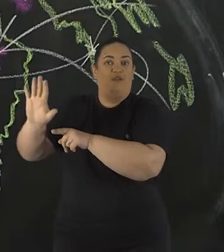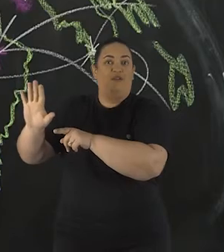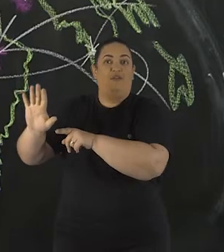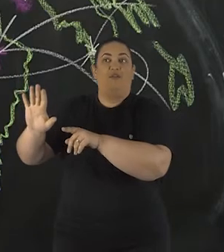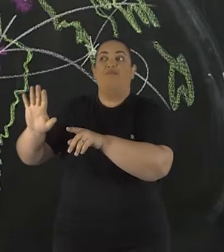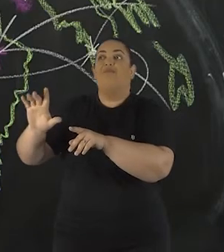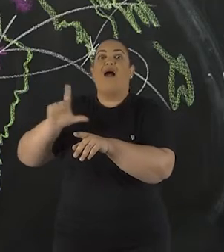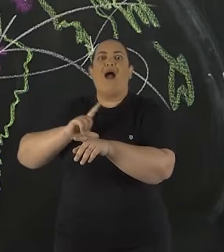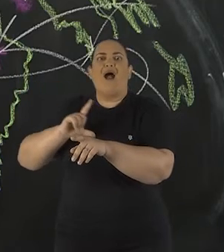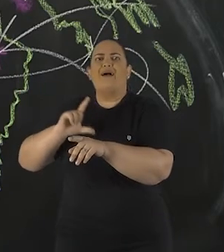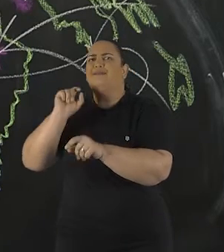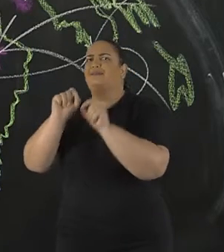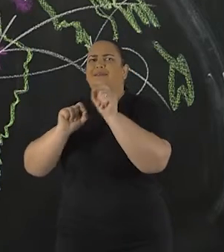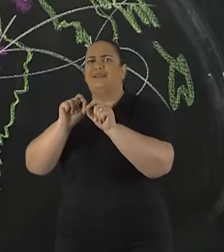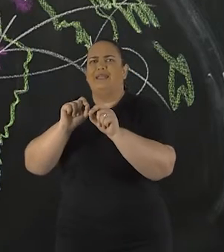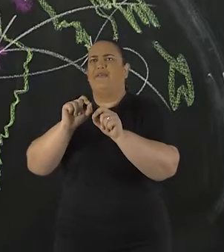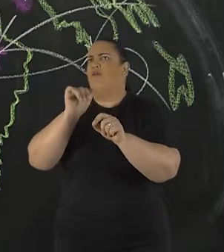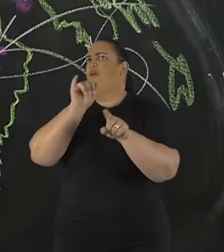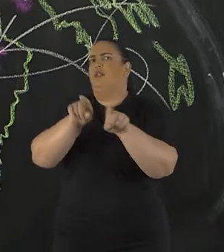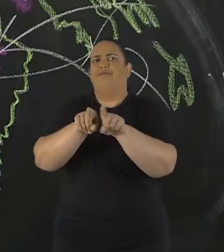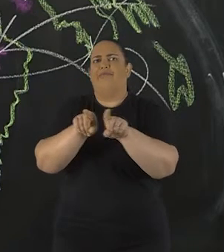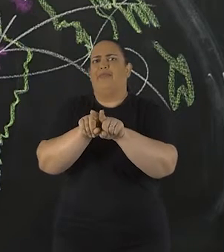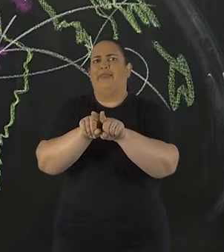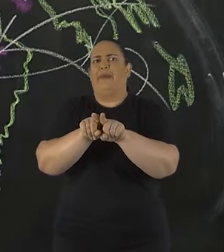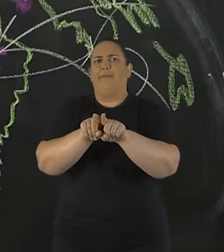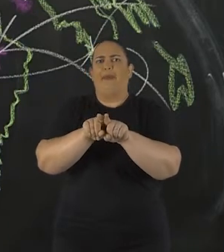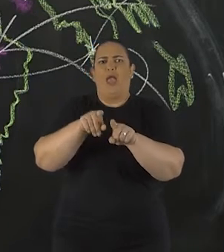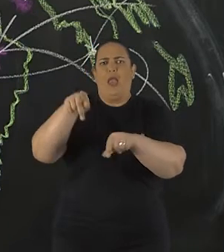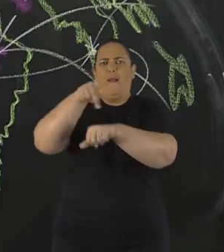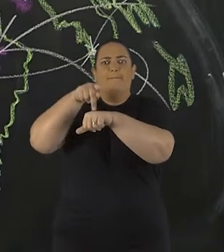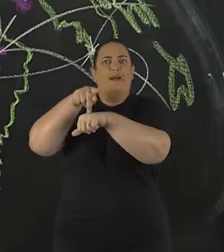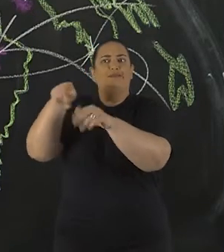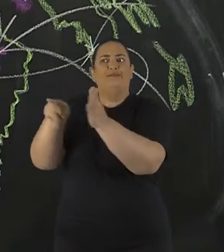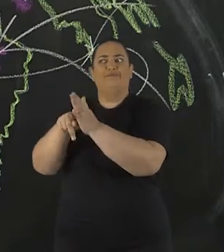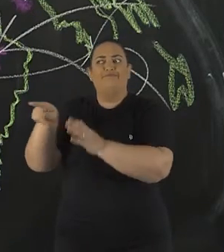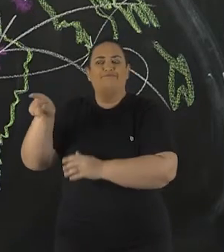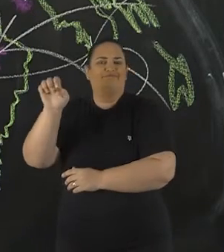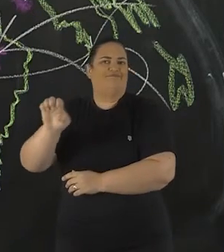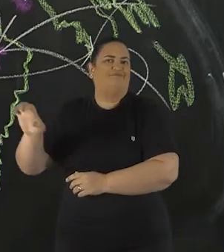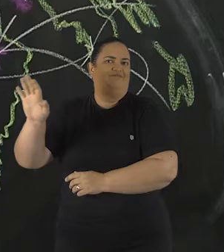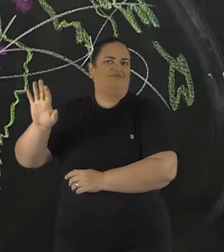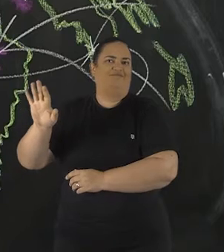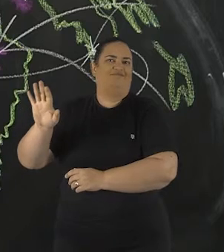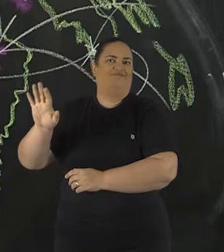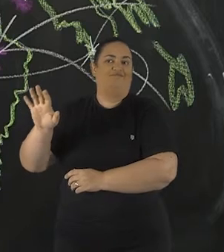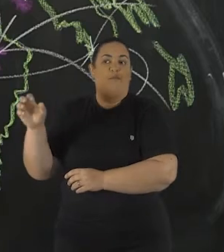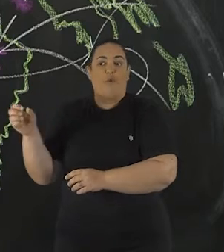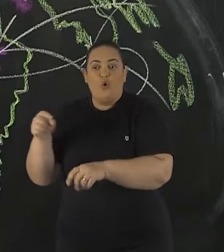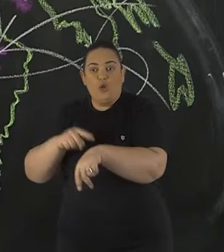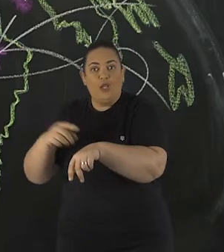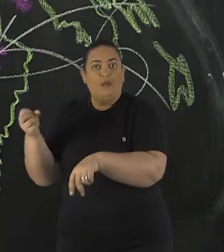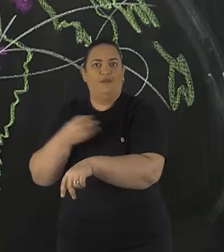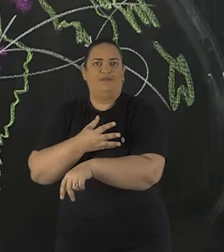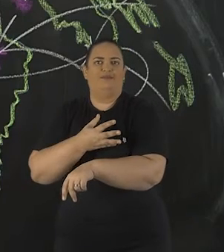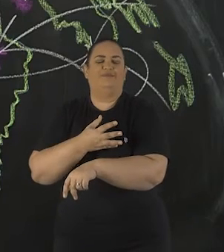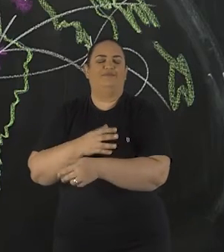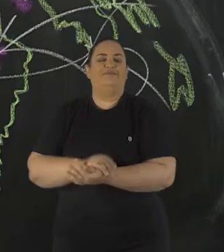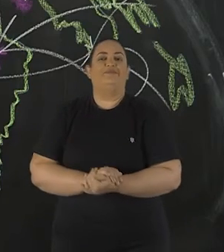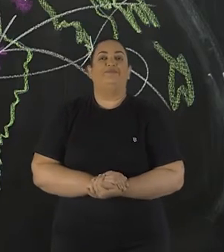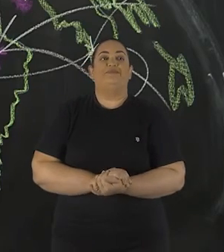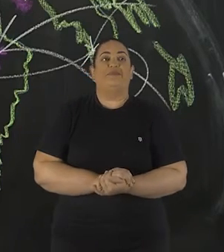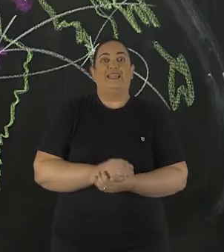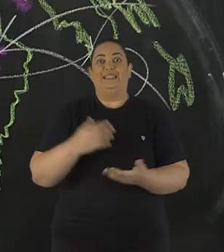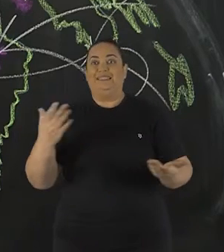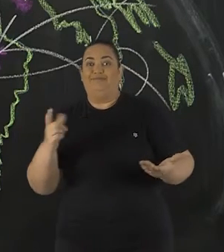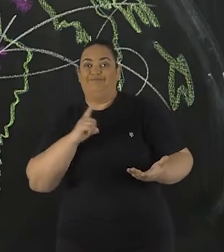chamado moderno Estado dos países da Europa. Assim, essas organizações existentes e